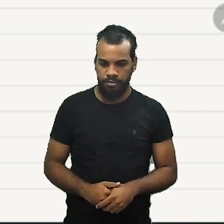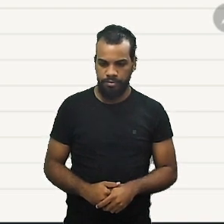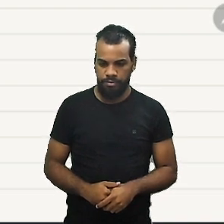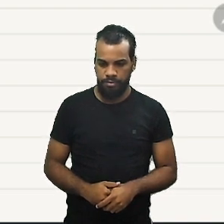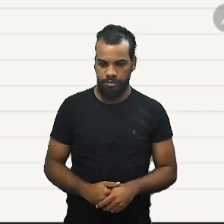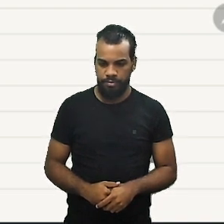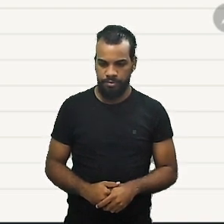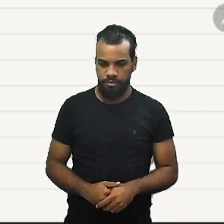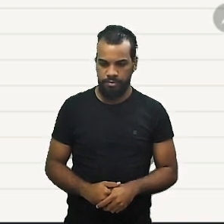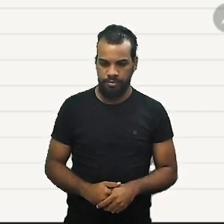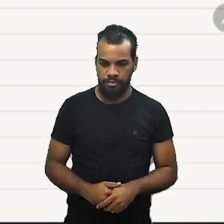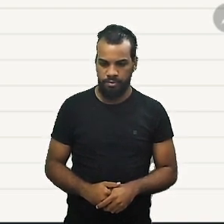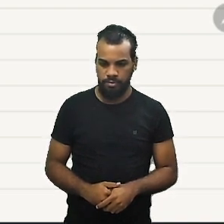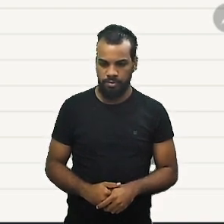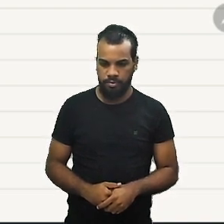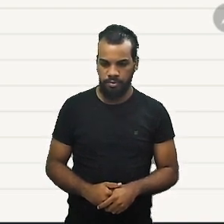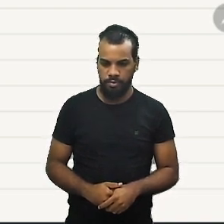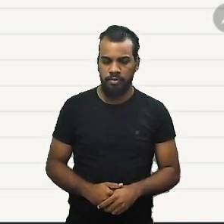heterotrófica.